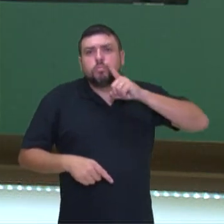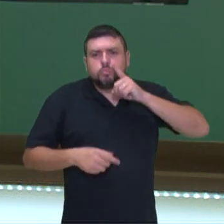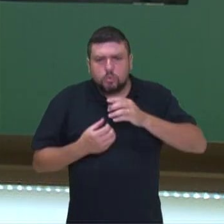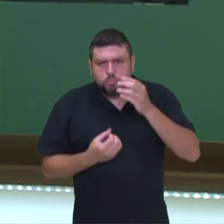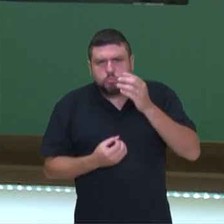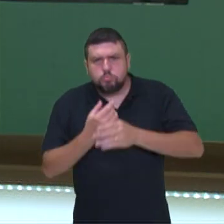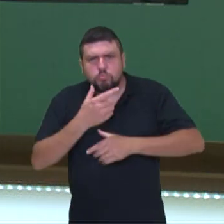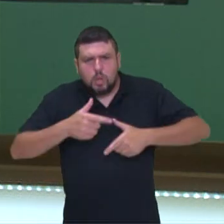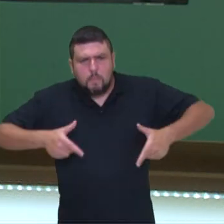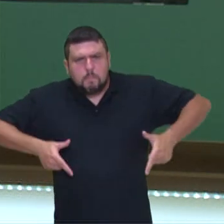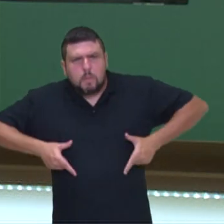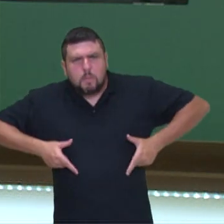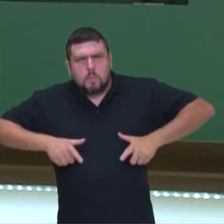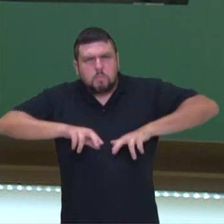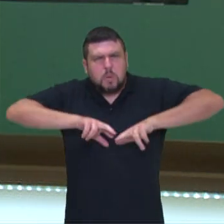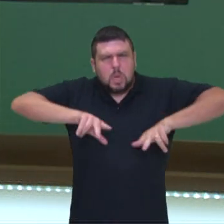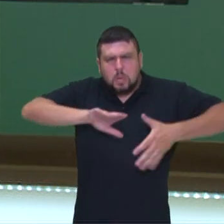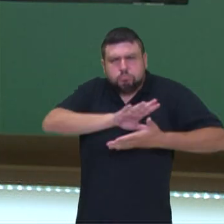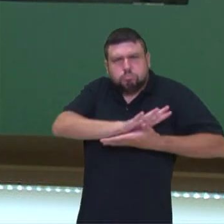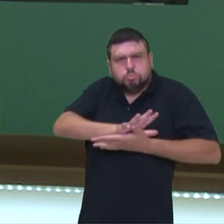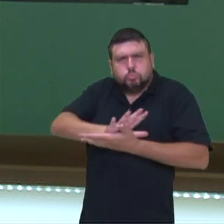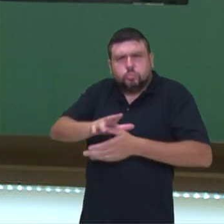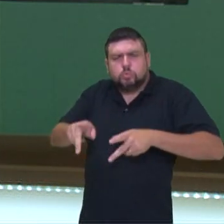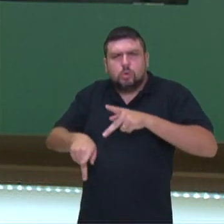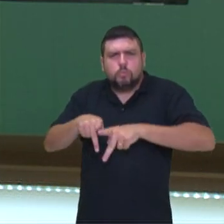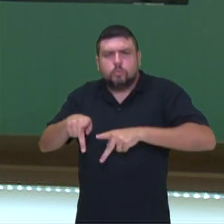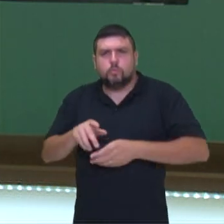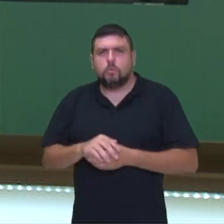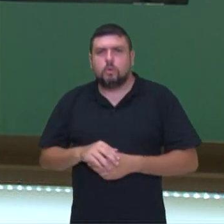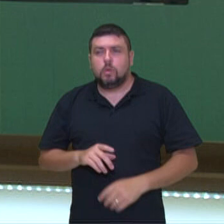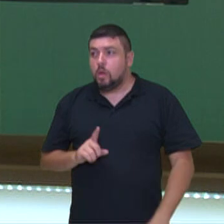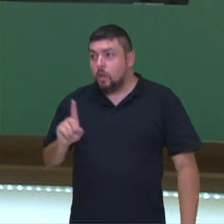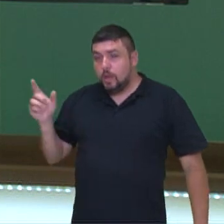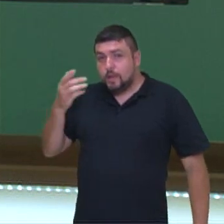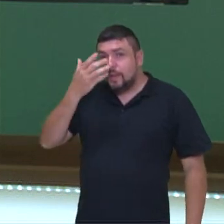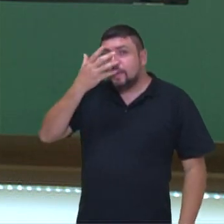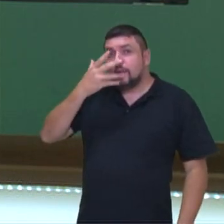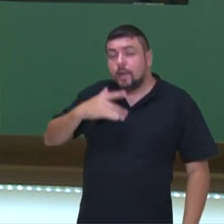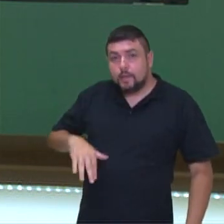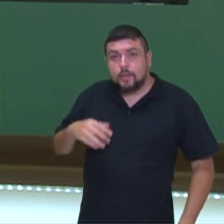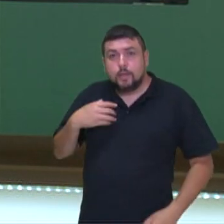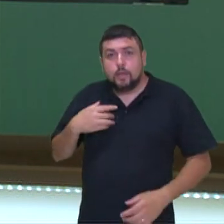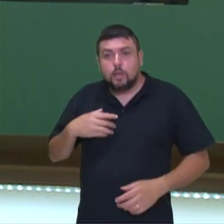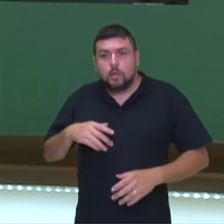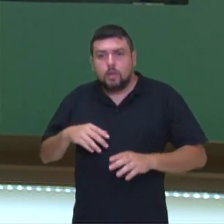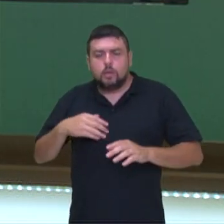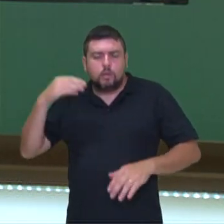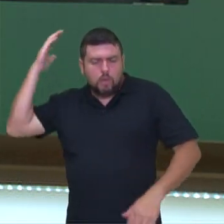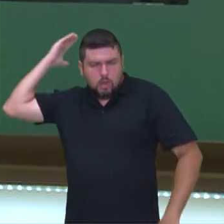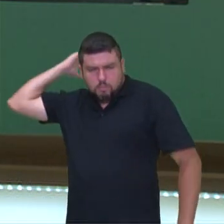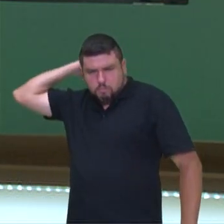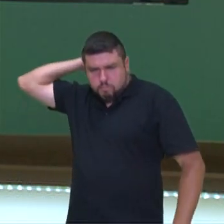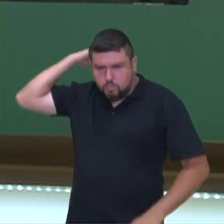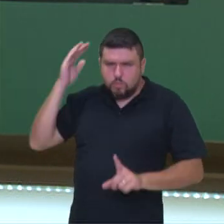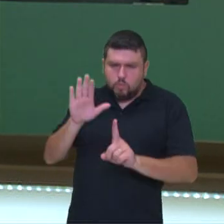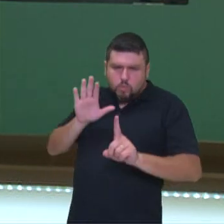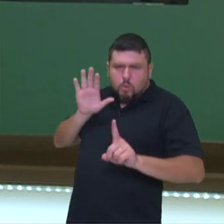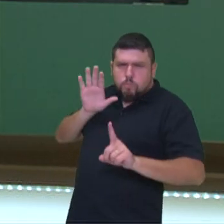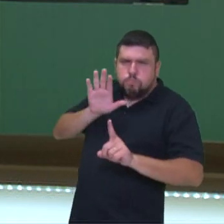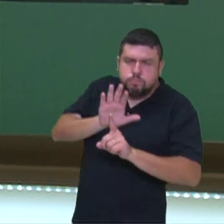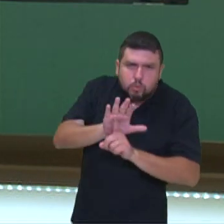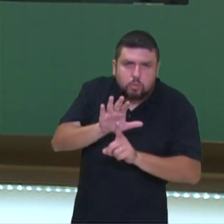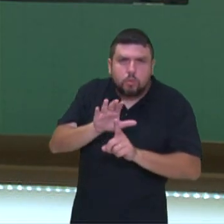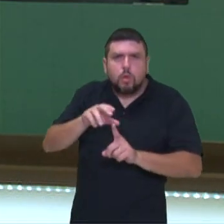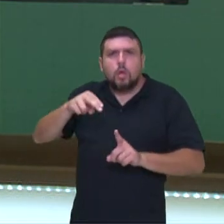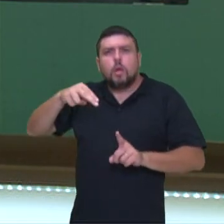destruir a população do Vietnã. E a criança ali em questão recebeu uma arma química nas costas chamada de napalm. E ela está com as